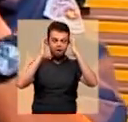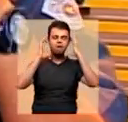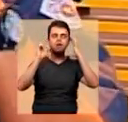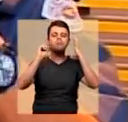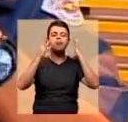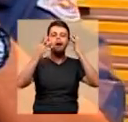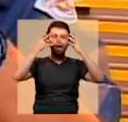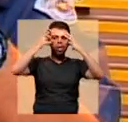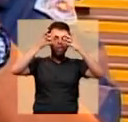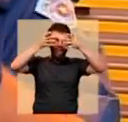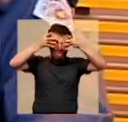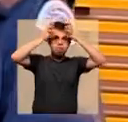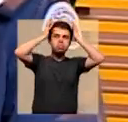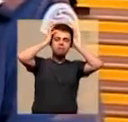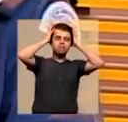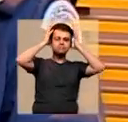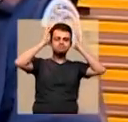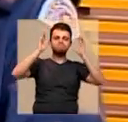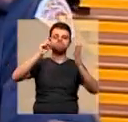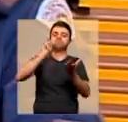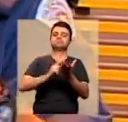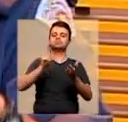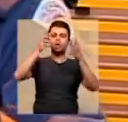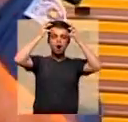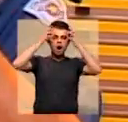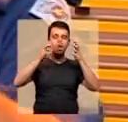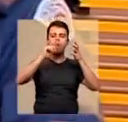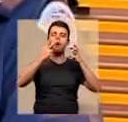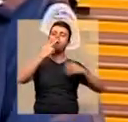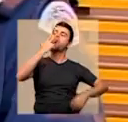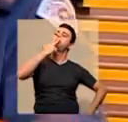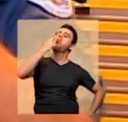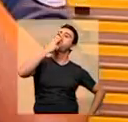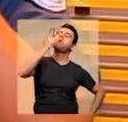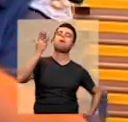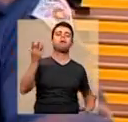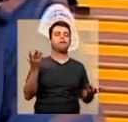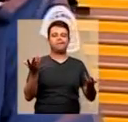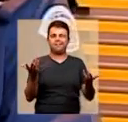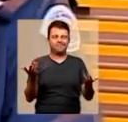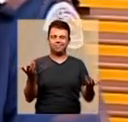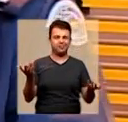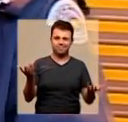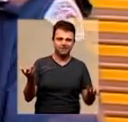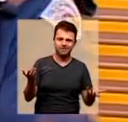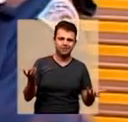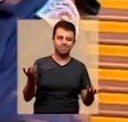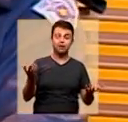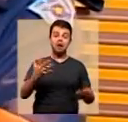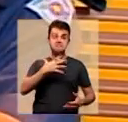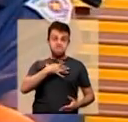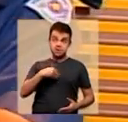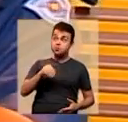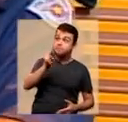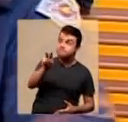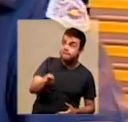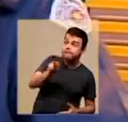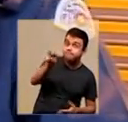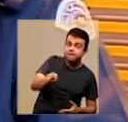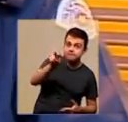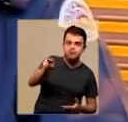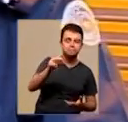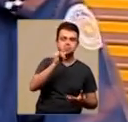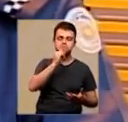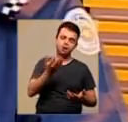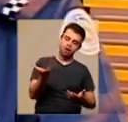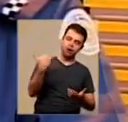não, a pessoa coloca, mas ela pendura na testa. Sim. Aí o cara quer dirigir fumando, com o capacete pendurado, estimula o filho,